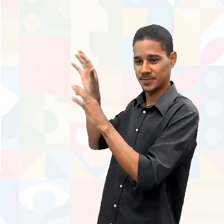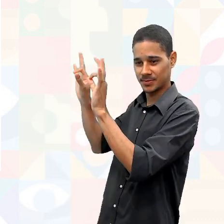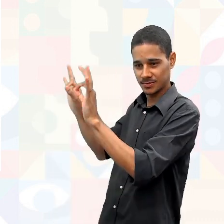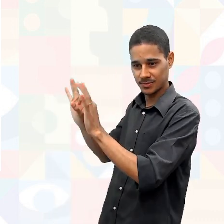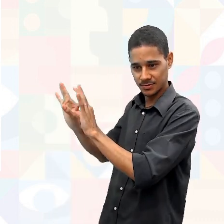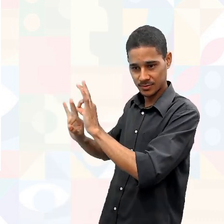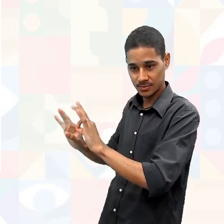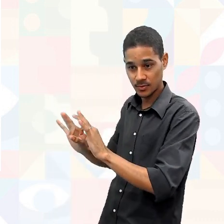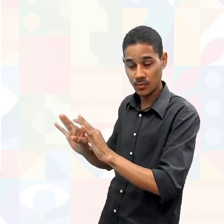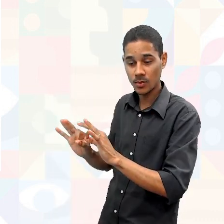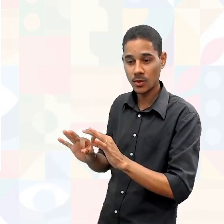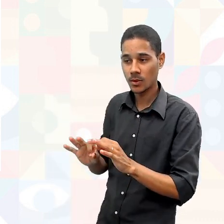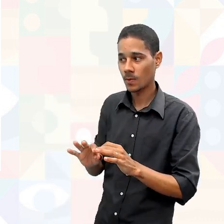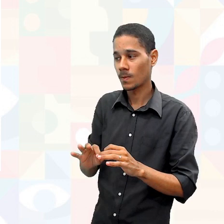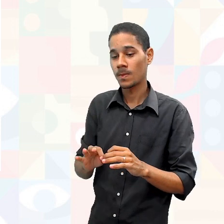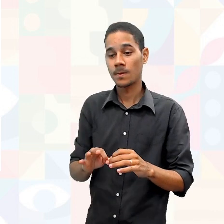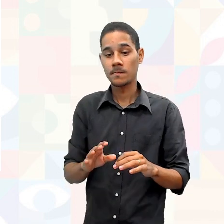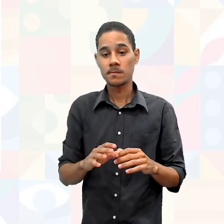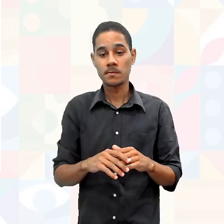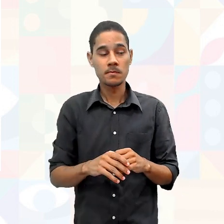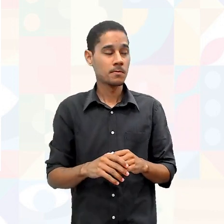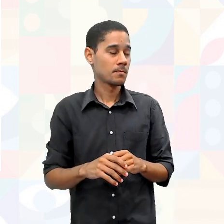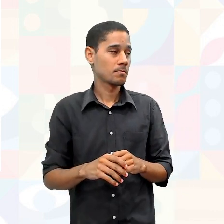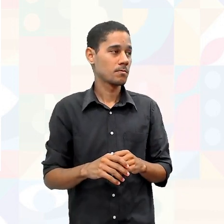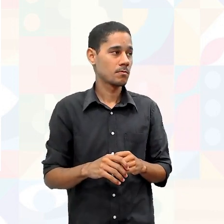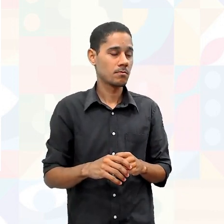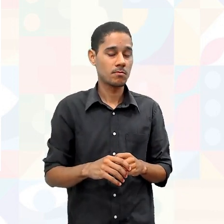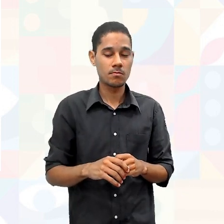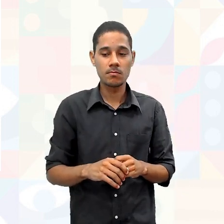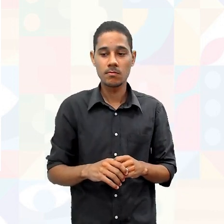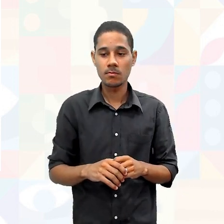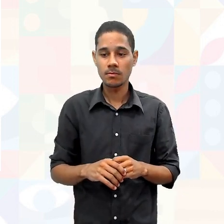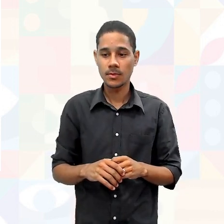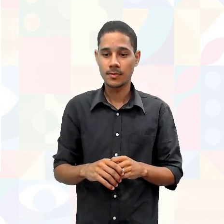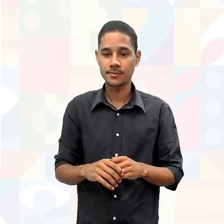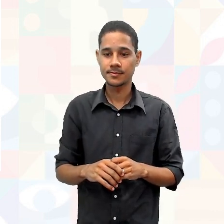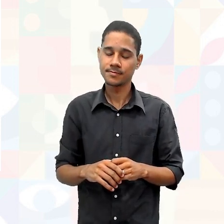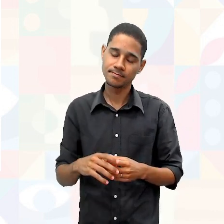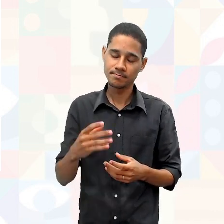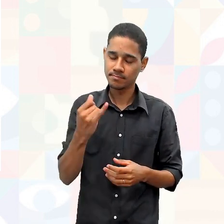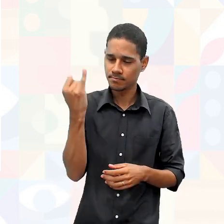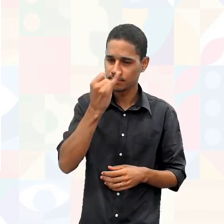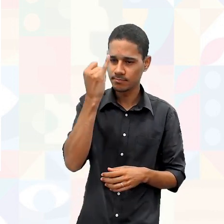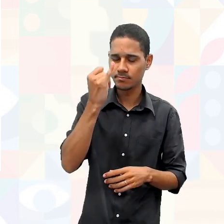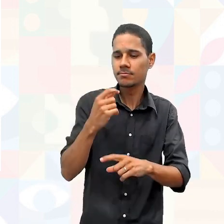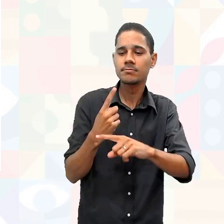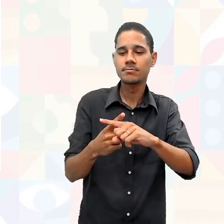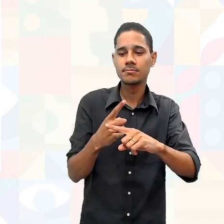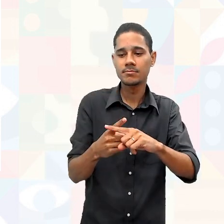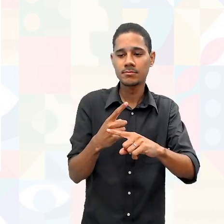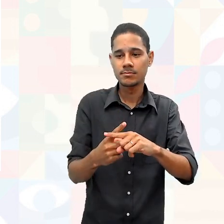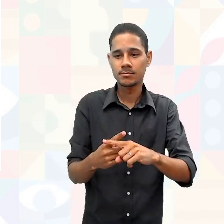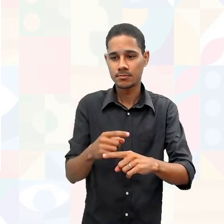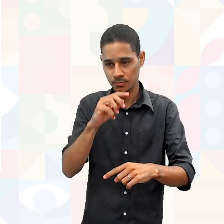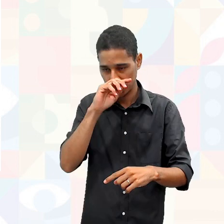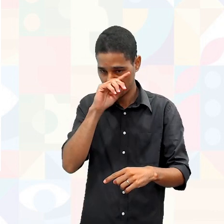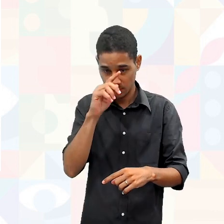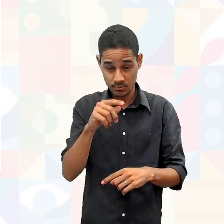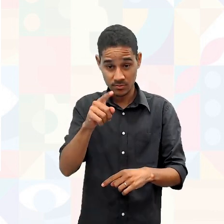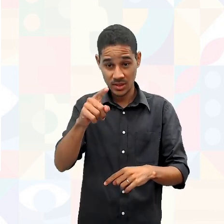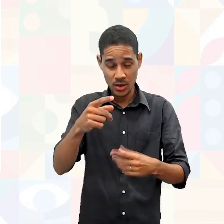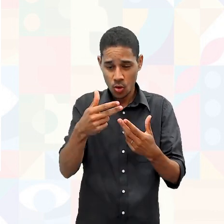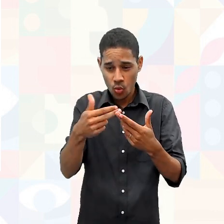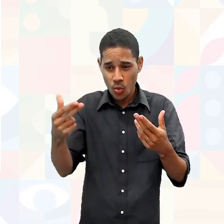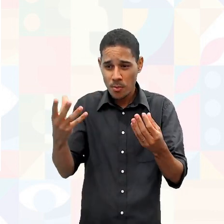entendendo? É bem interessante isso porque, como eu disse, você não precisa de muitos elementos gráficos.